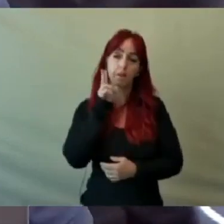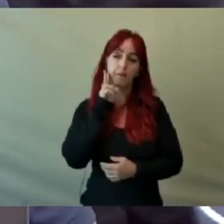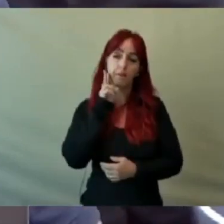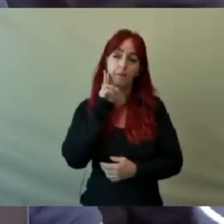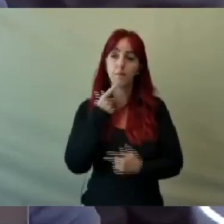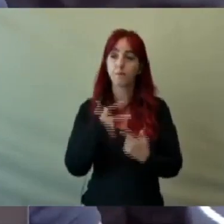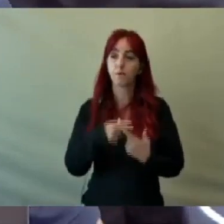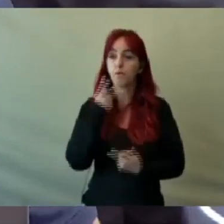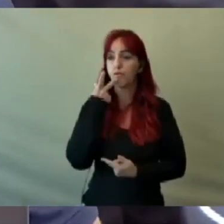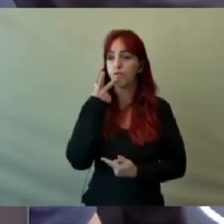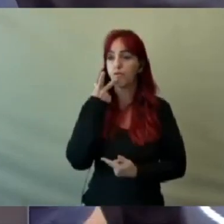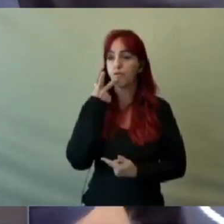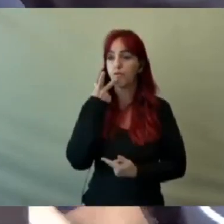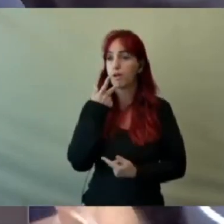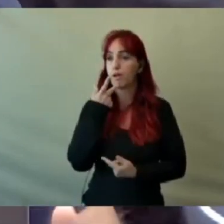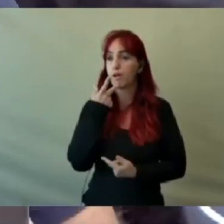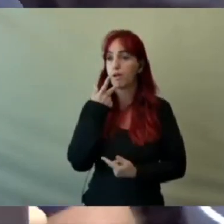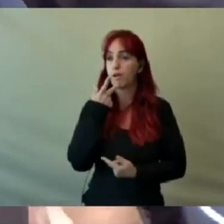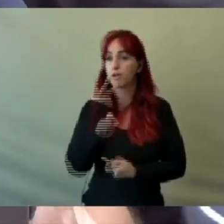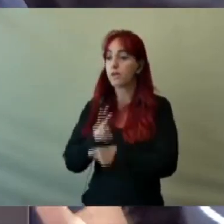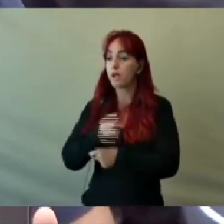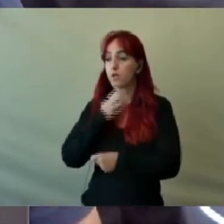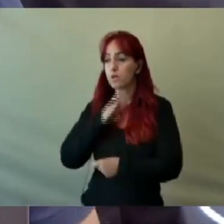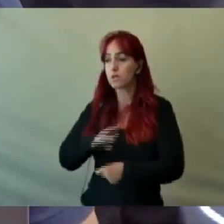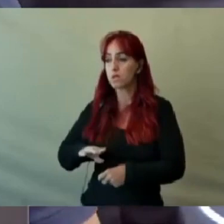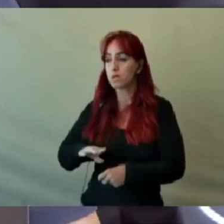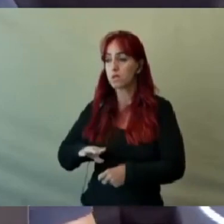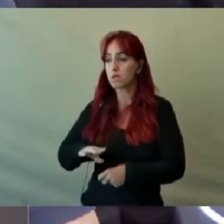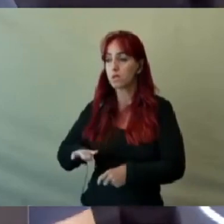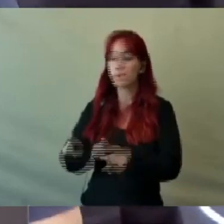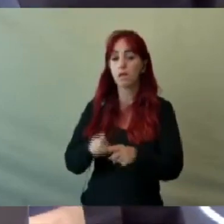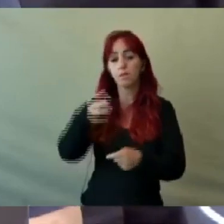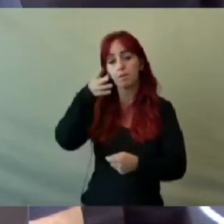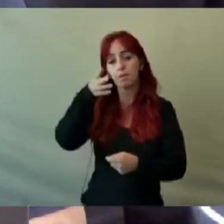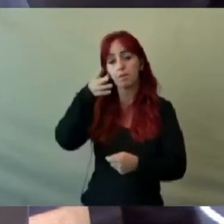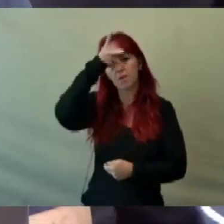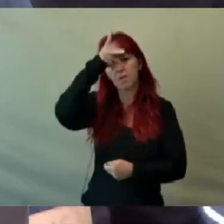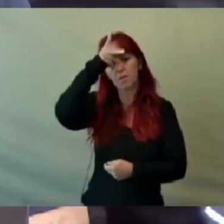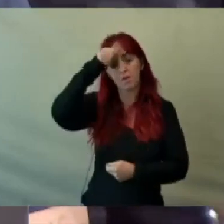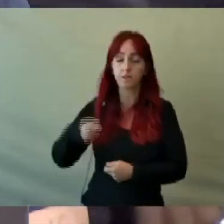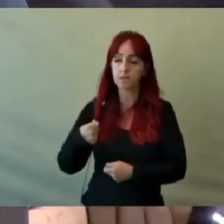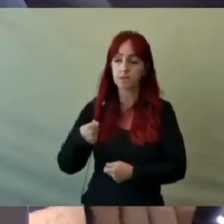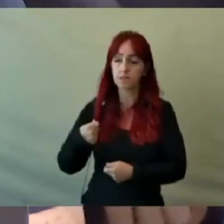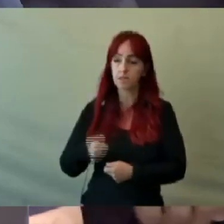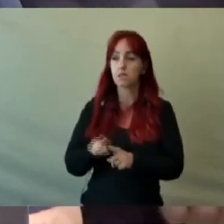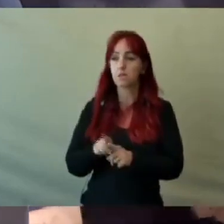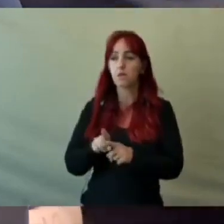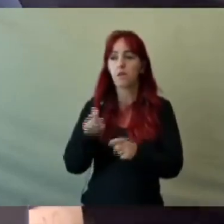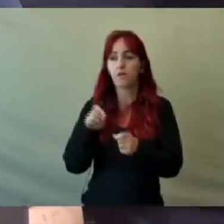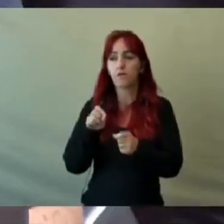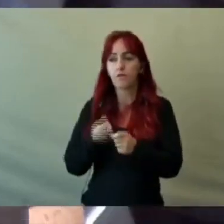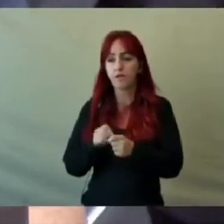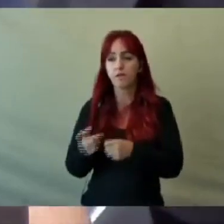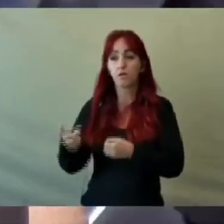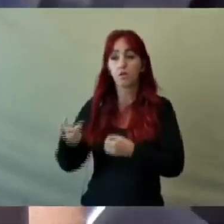crianças que a prefeitura precisa fazer fez diversos convênios para poder atingir a meta